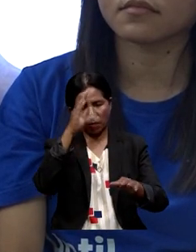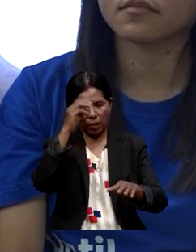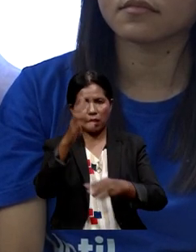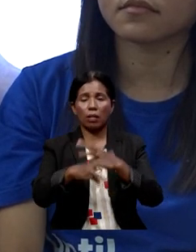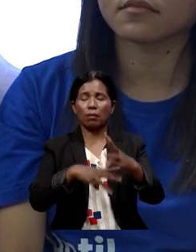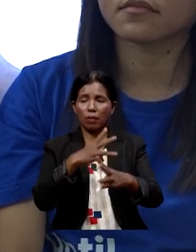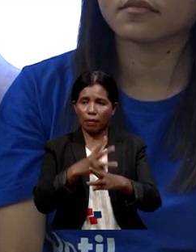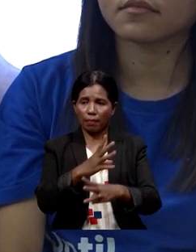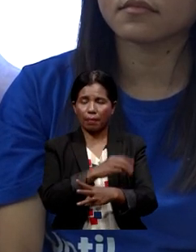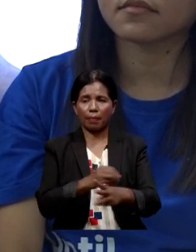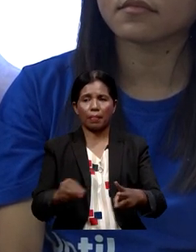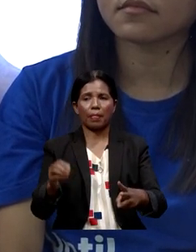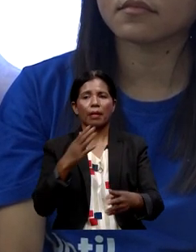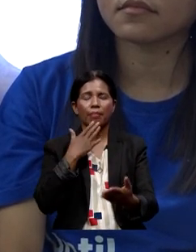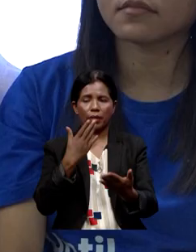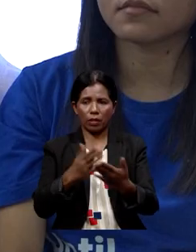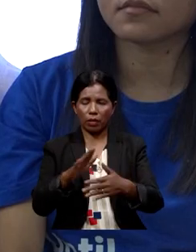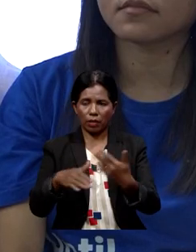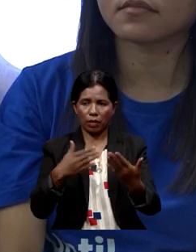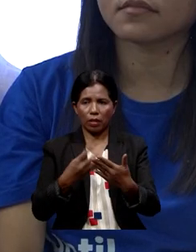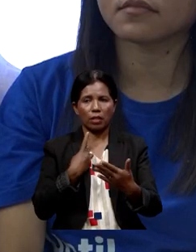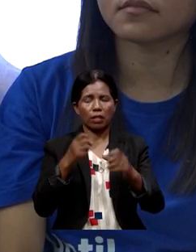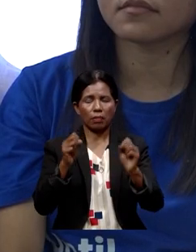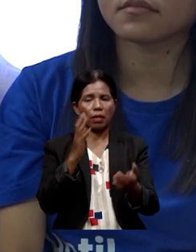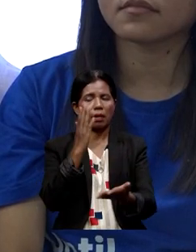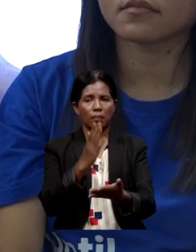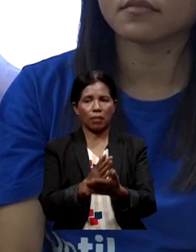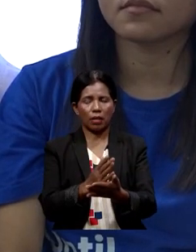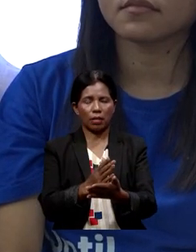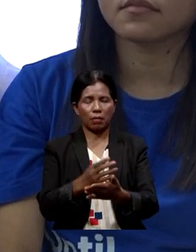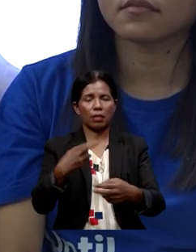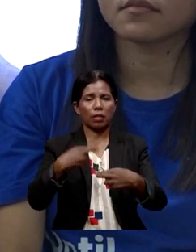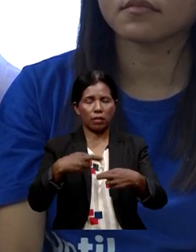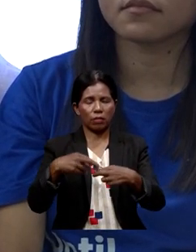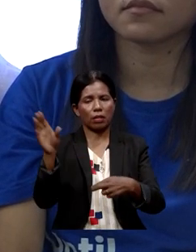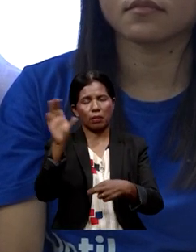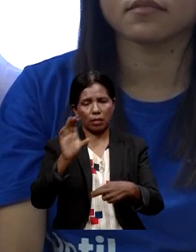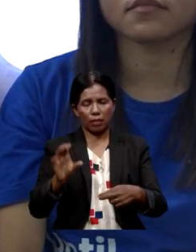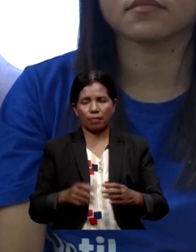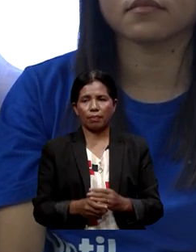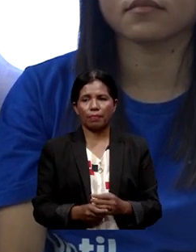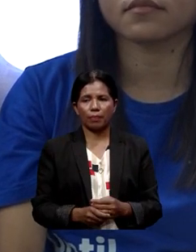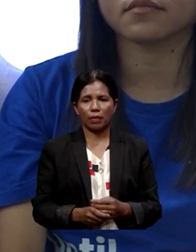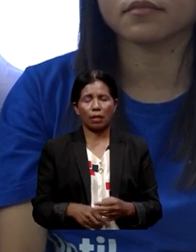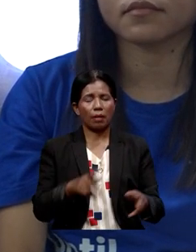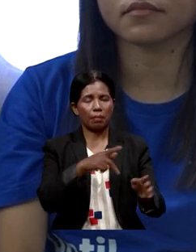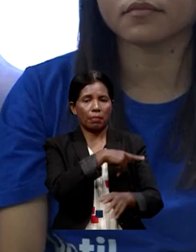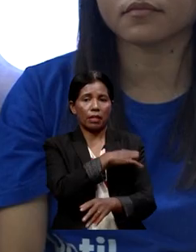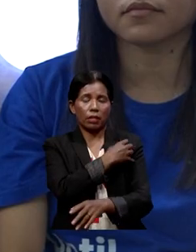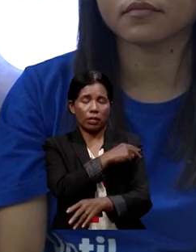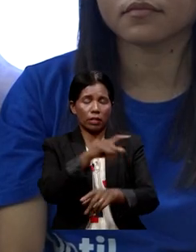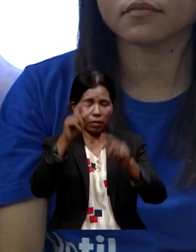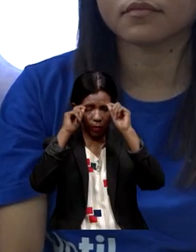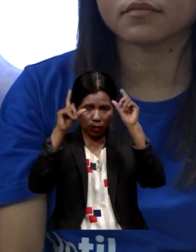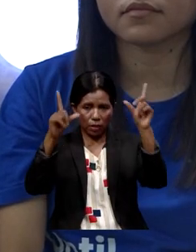No ação concreta e coletiva Sira, a que também prevene risco climático. Plano Internacional Timor-Leste, se